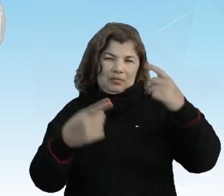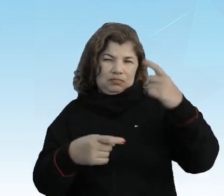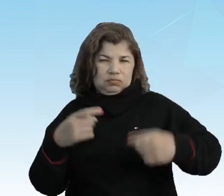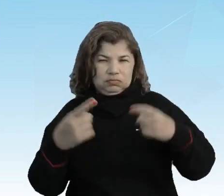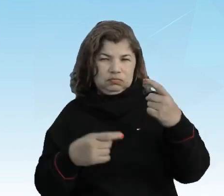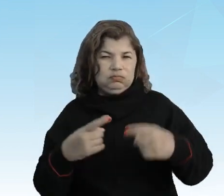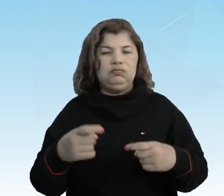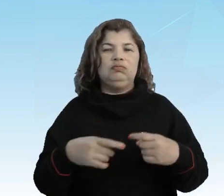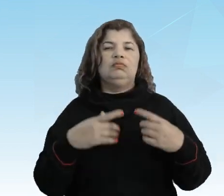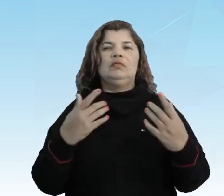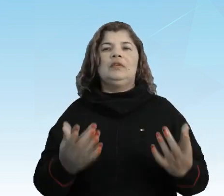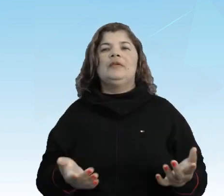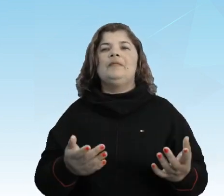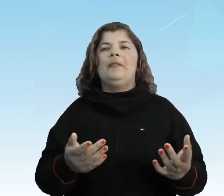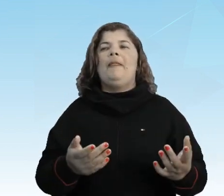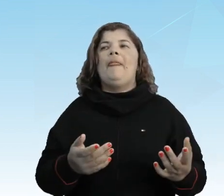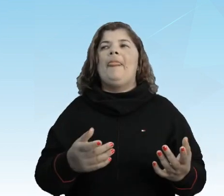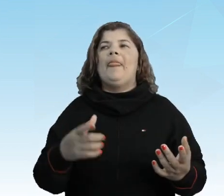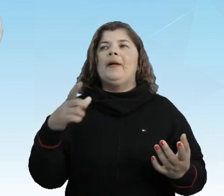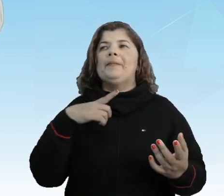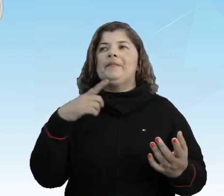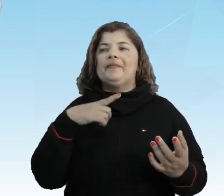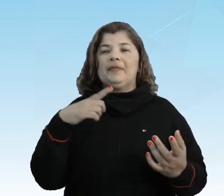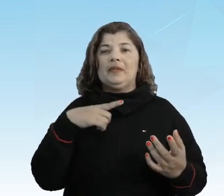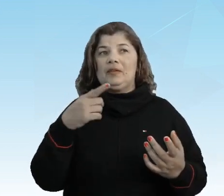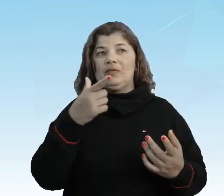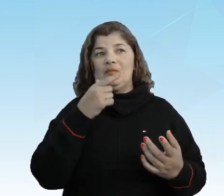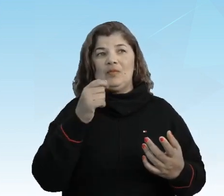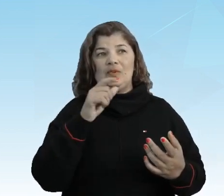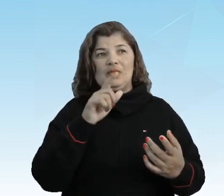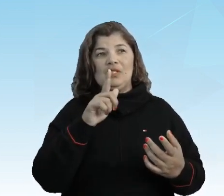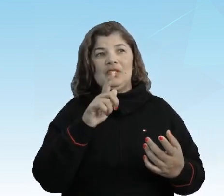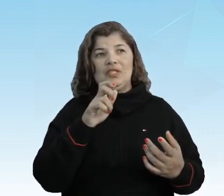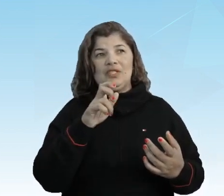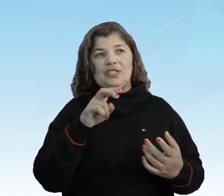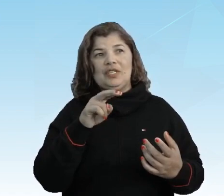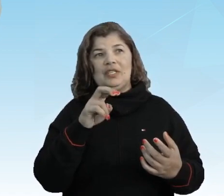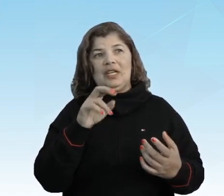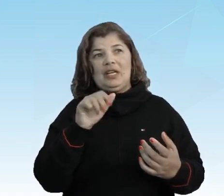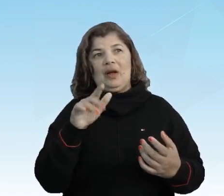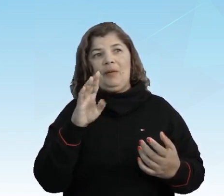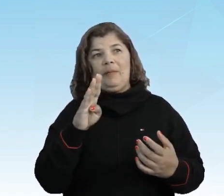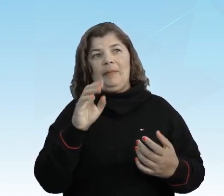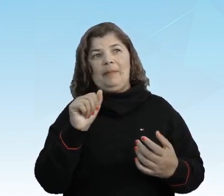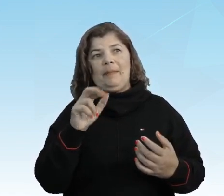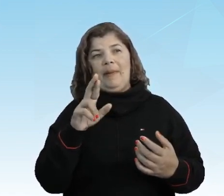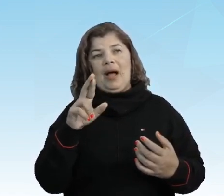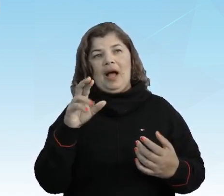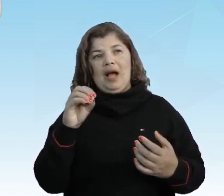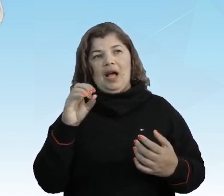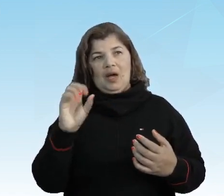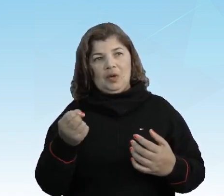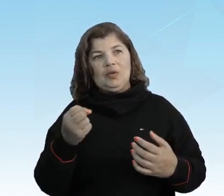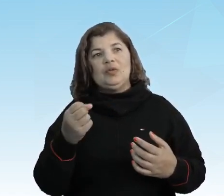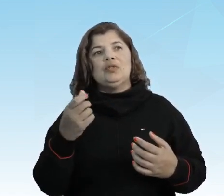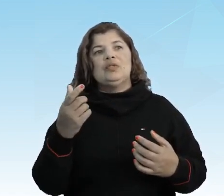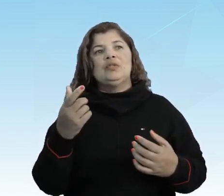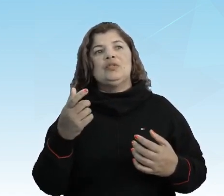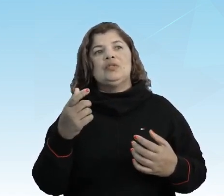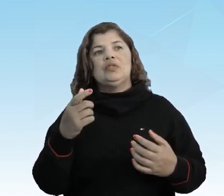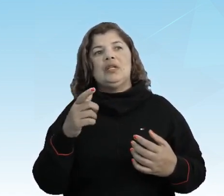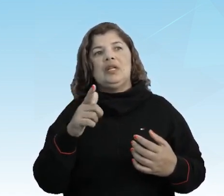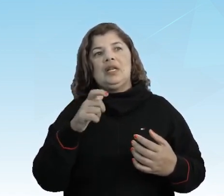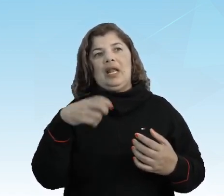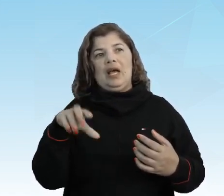Oh, Jesus, perdão. Executado? Ele foi executado, o Barros, né? É, Né? Leão Coroado. E o Leão Coroado. Ele